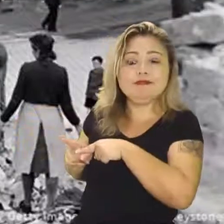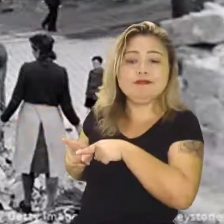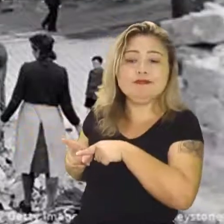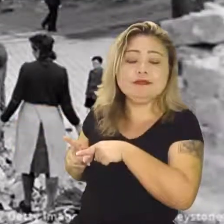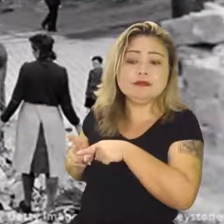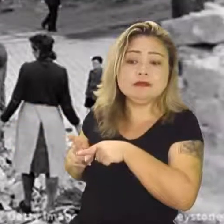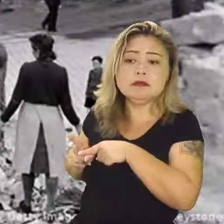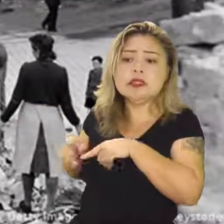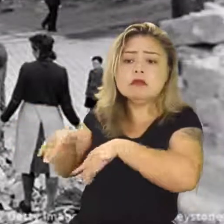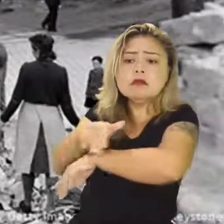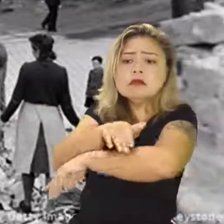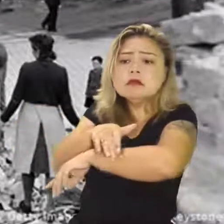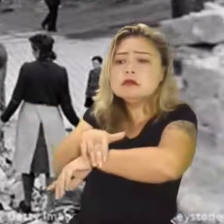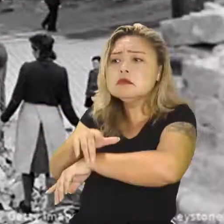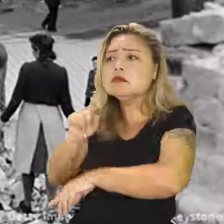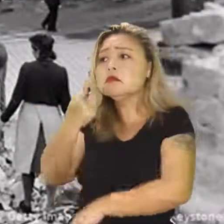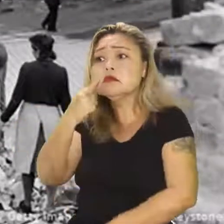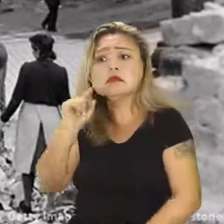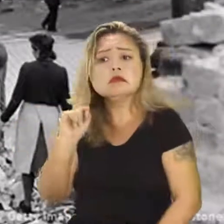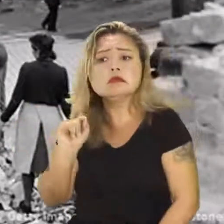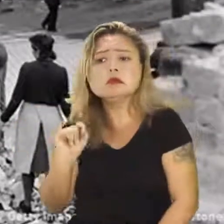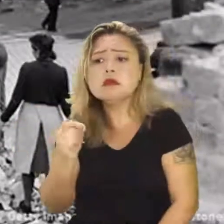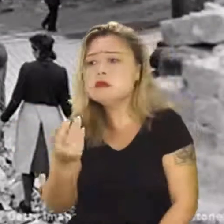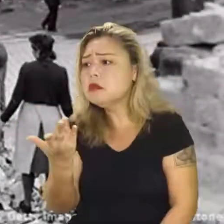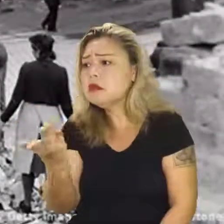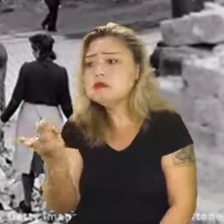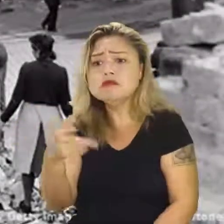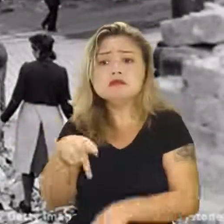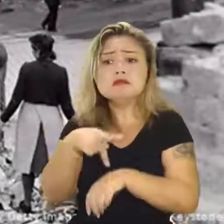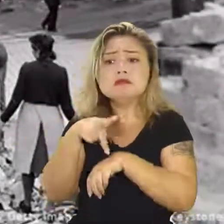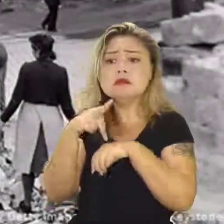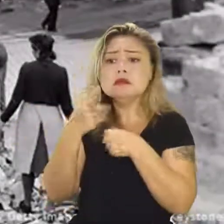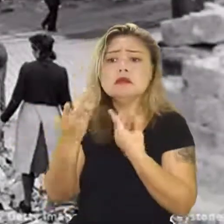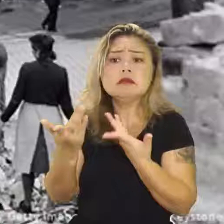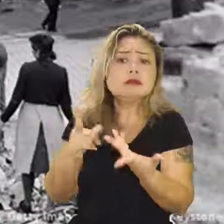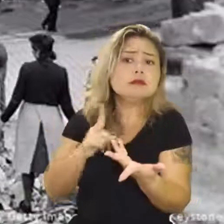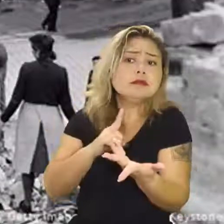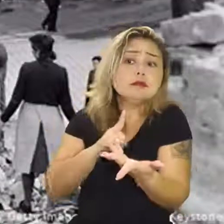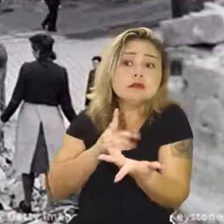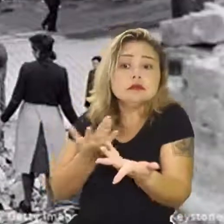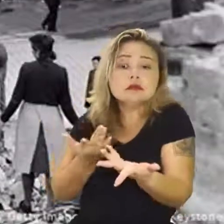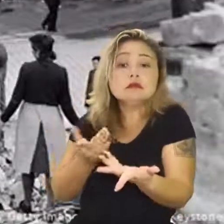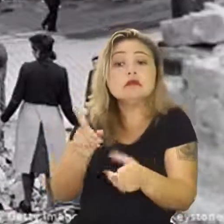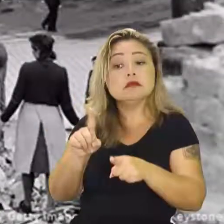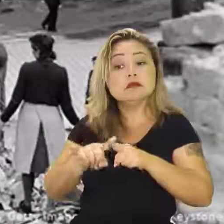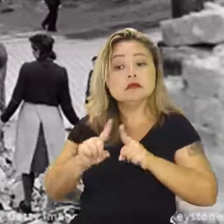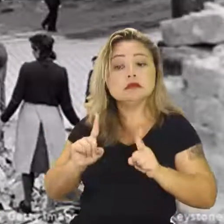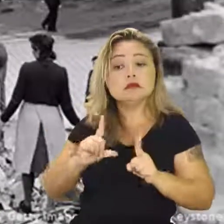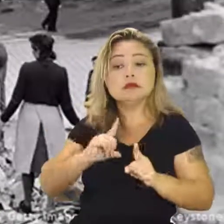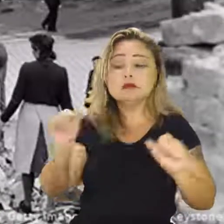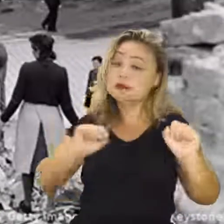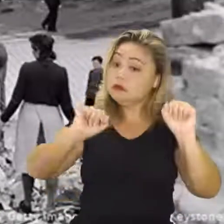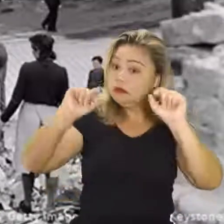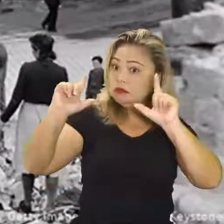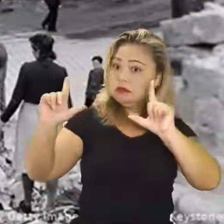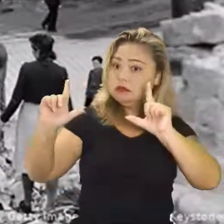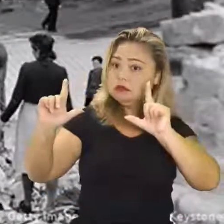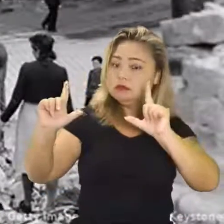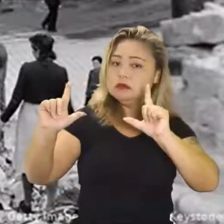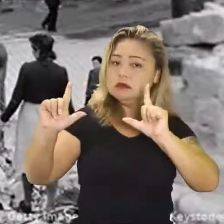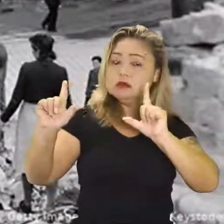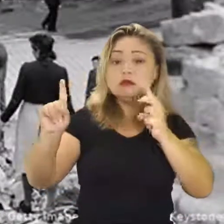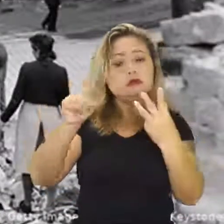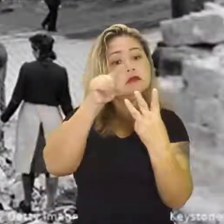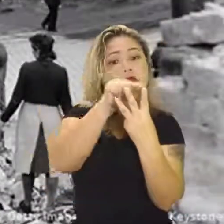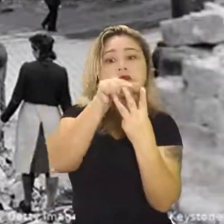ela vai às ruas saber o que restou do seu país. Mas nós temos, na tela para vocês, nós temos